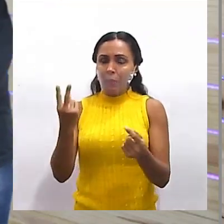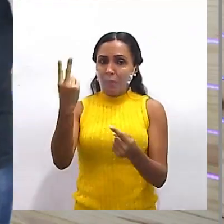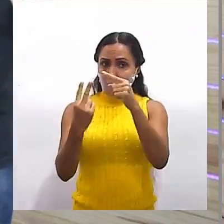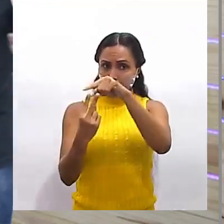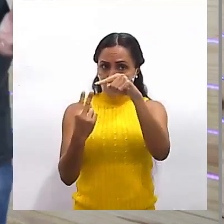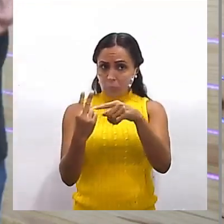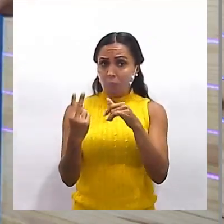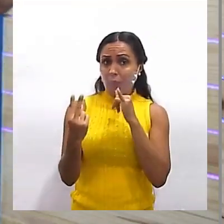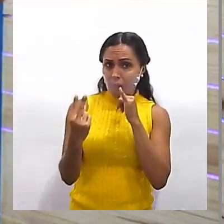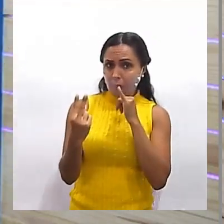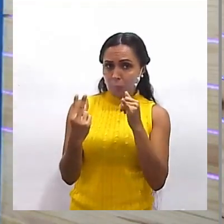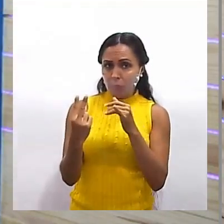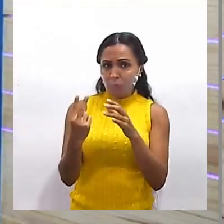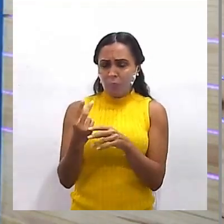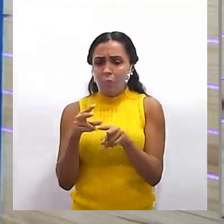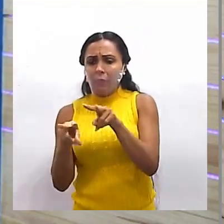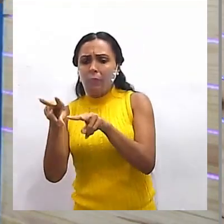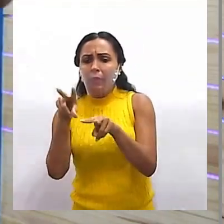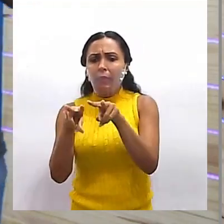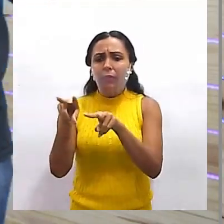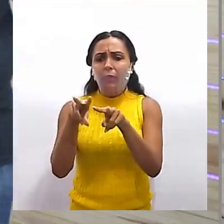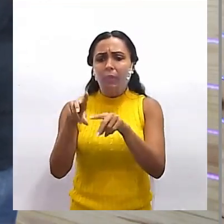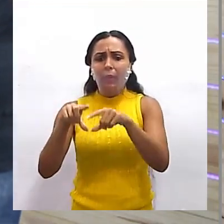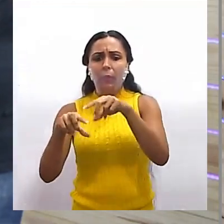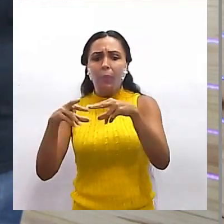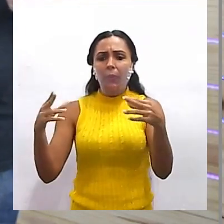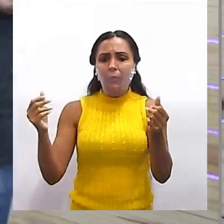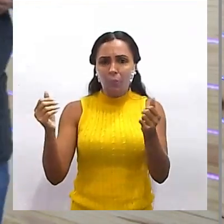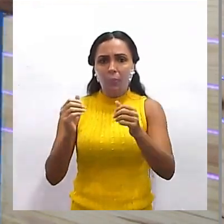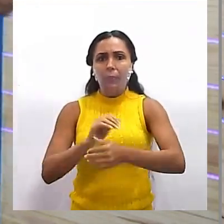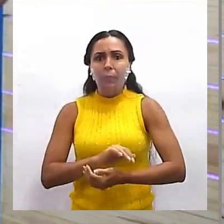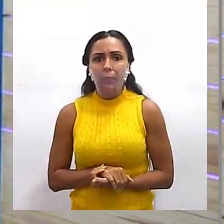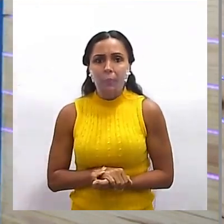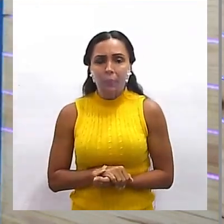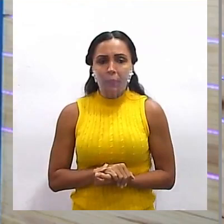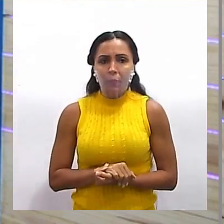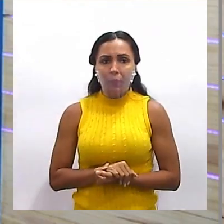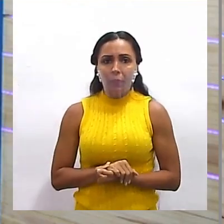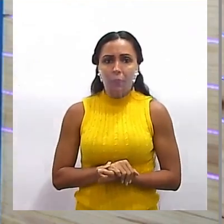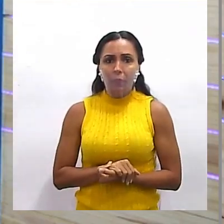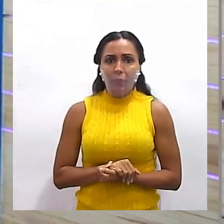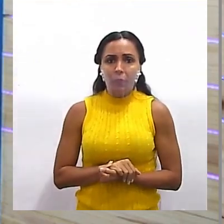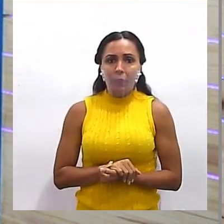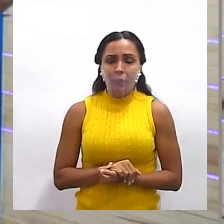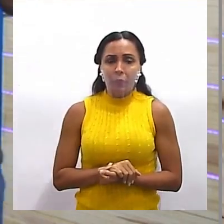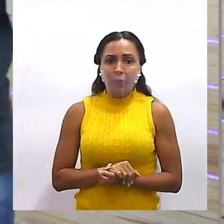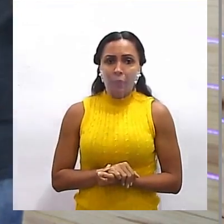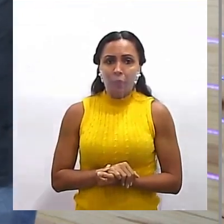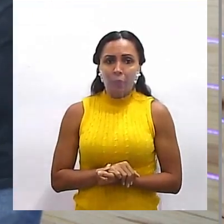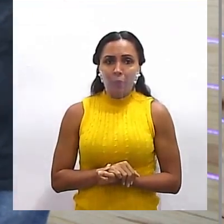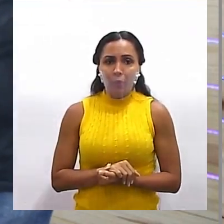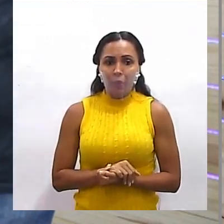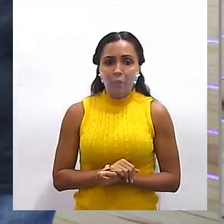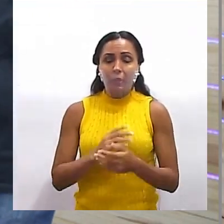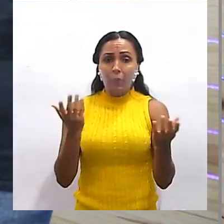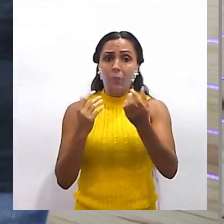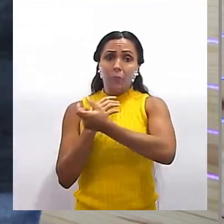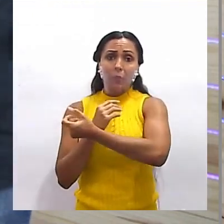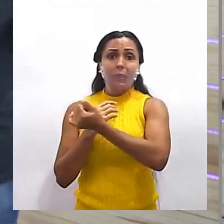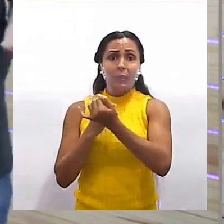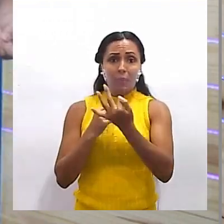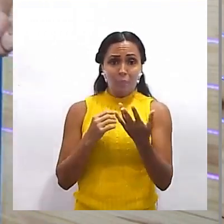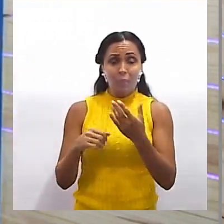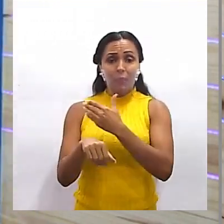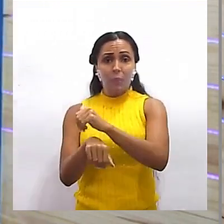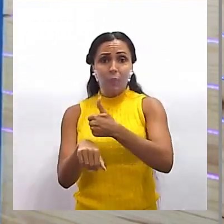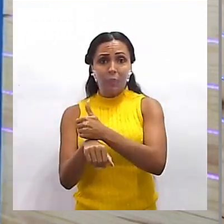a verificação para ver a qualidade do produto que ele está recebendo. Entendeu? Conferência quantitativa,